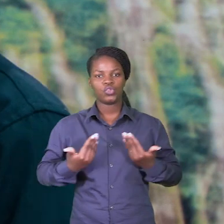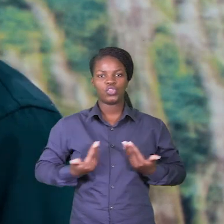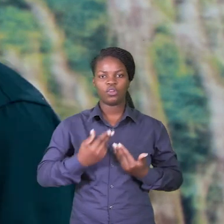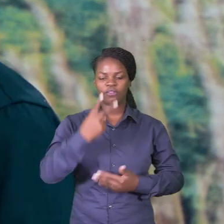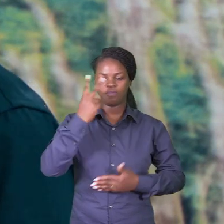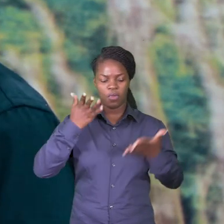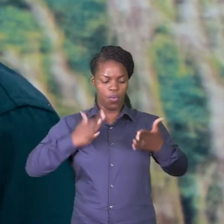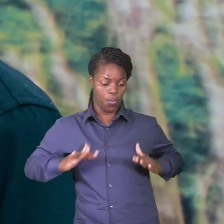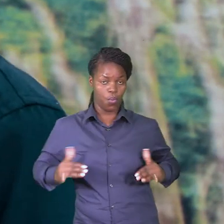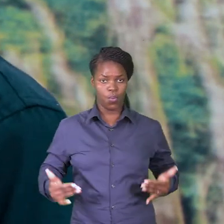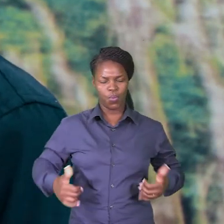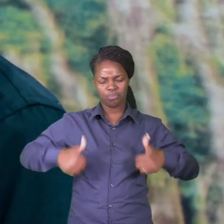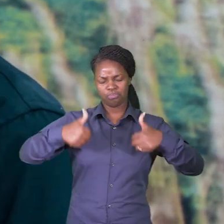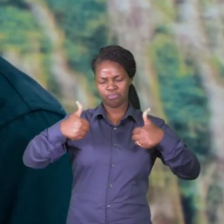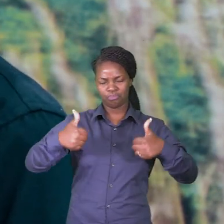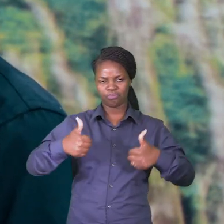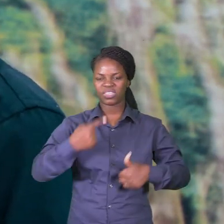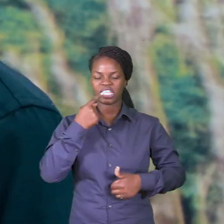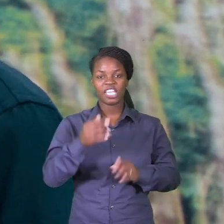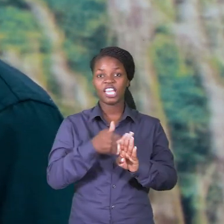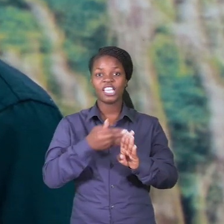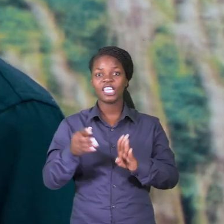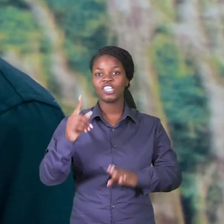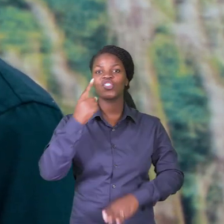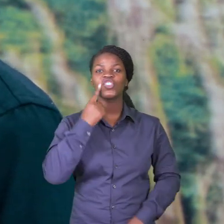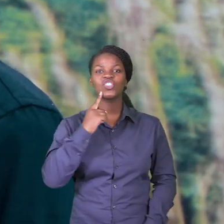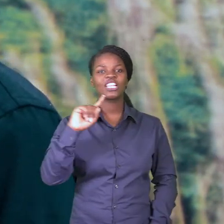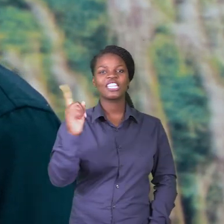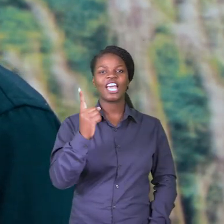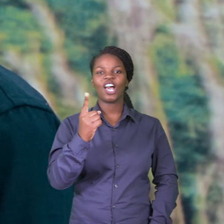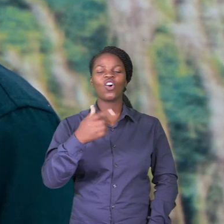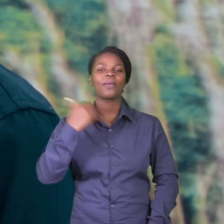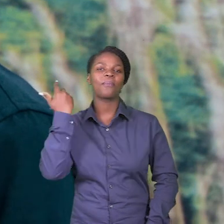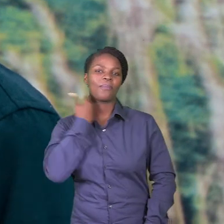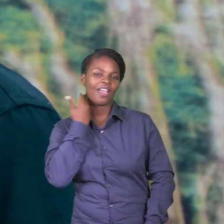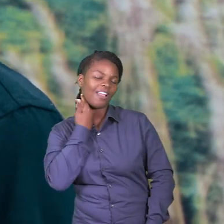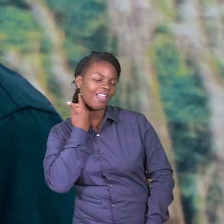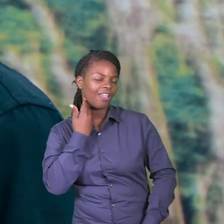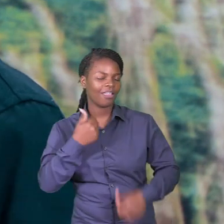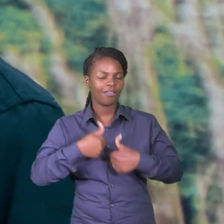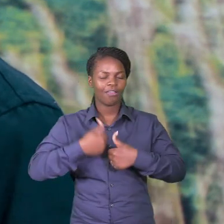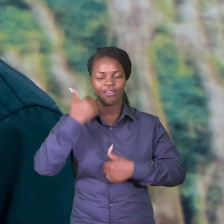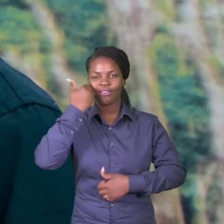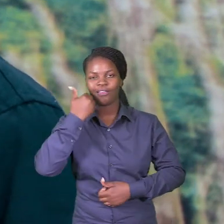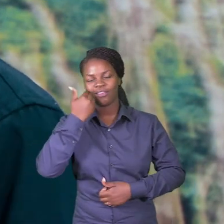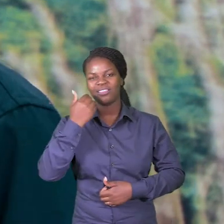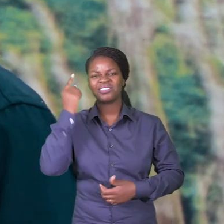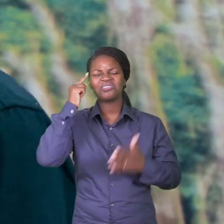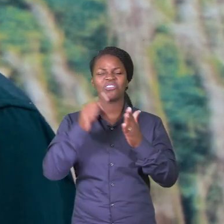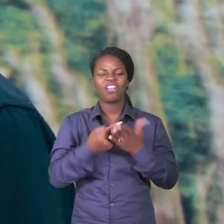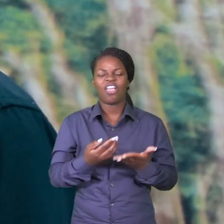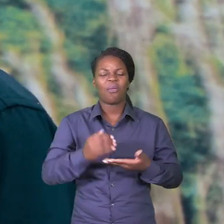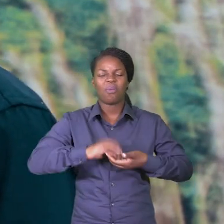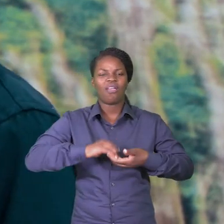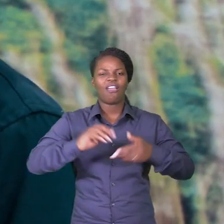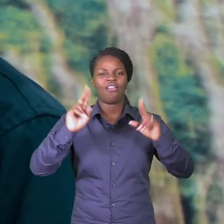mais bonita eu sou um pouco mais achatada então o professor gostou assim das minhas curvas isso vai despertar ou vai criar a normalização